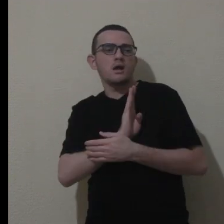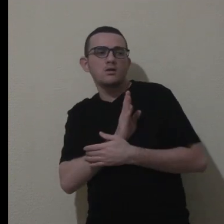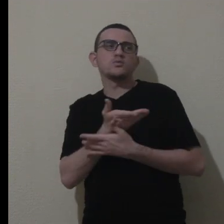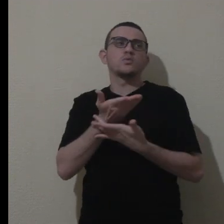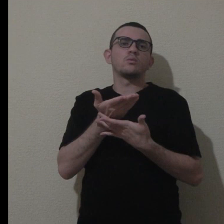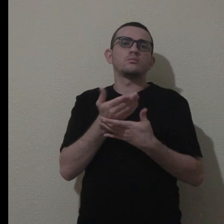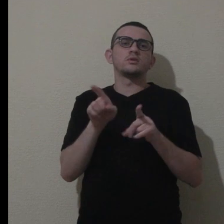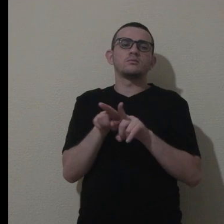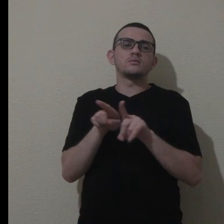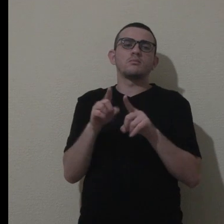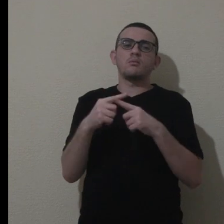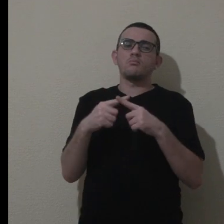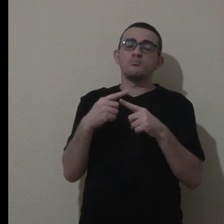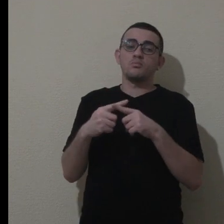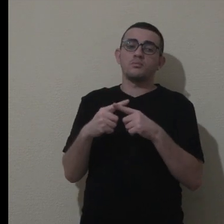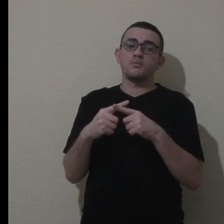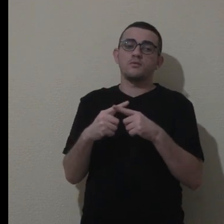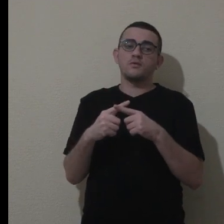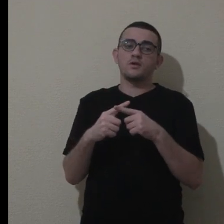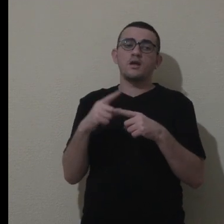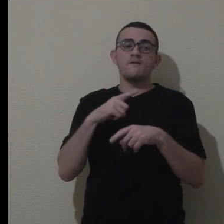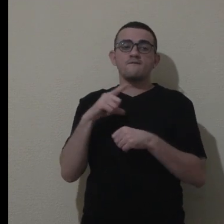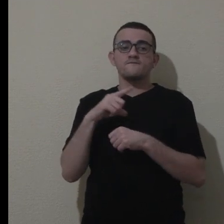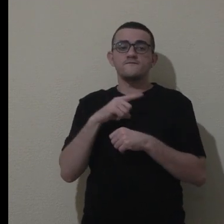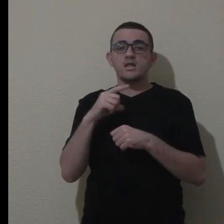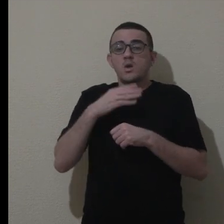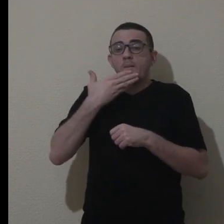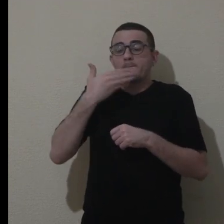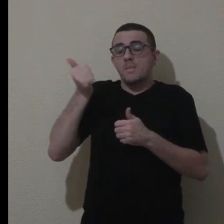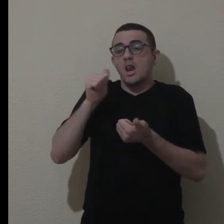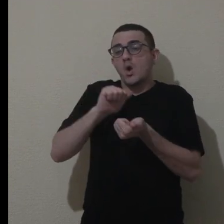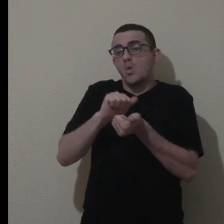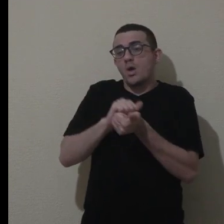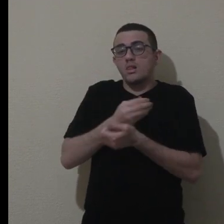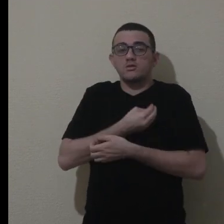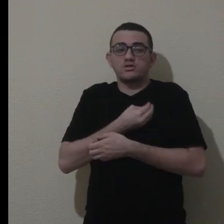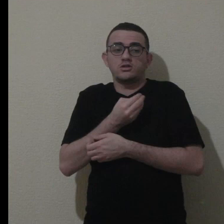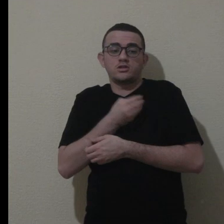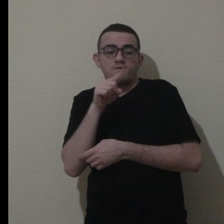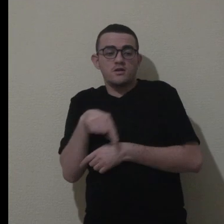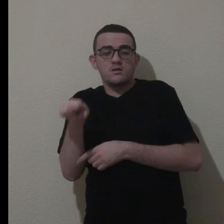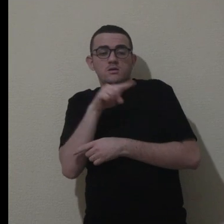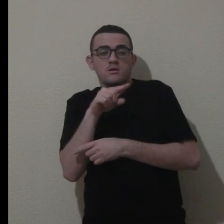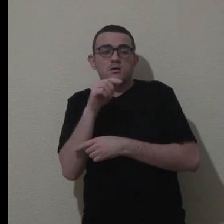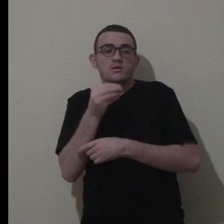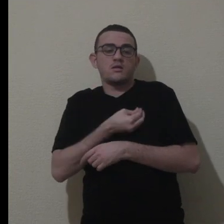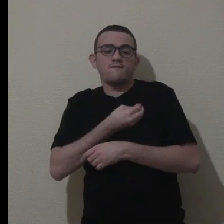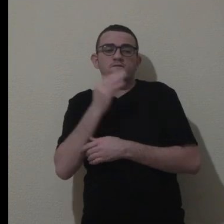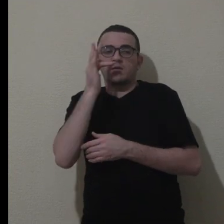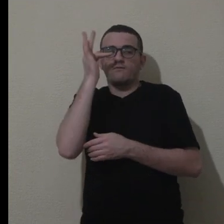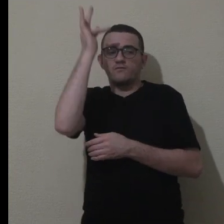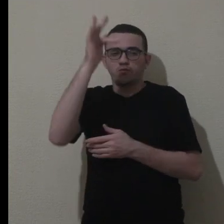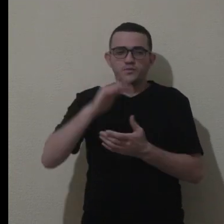capacidade cardiovascular, porque isso vai realmente gerar melhor qualidade de vida para essas pessoas na vida